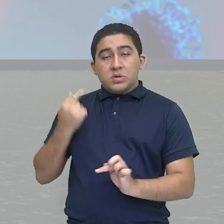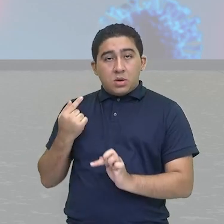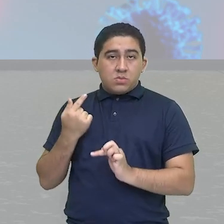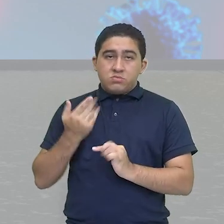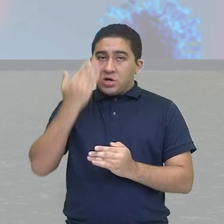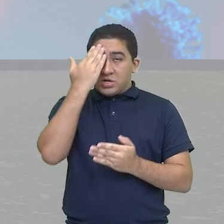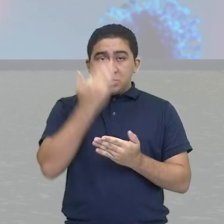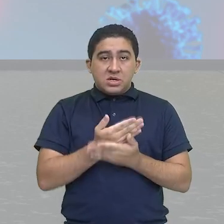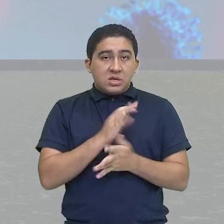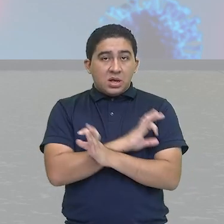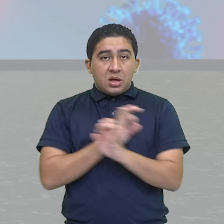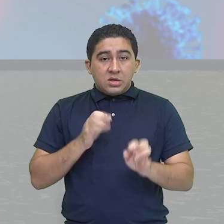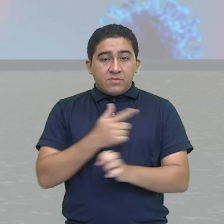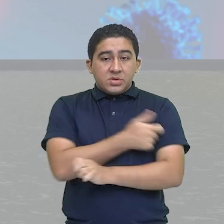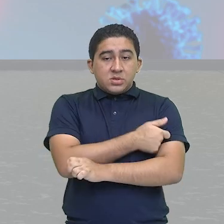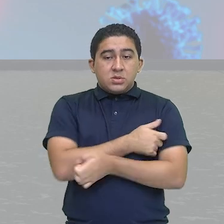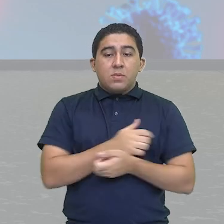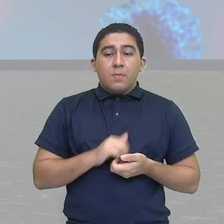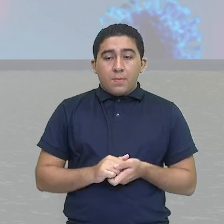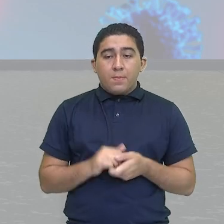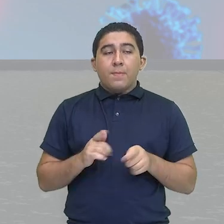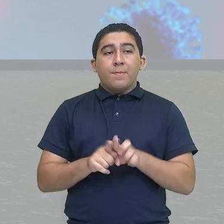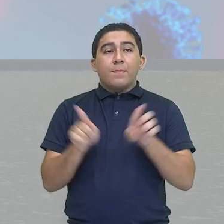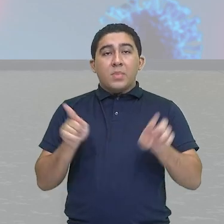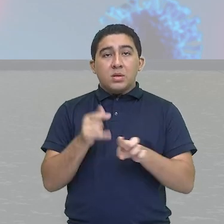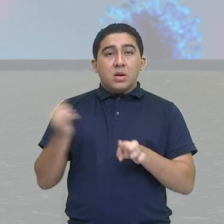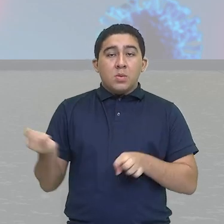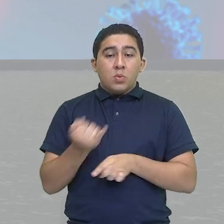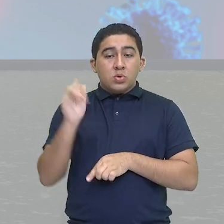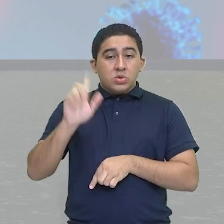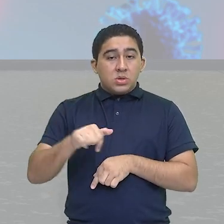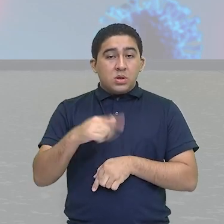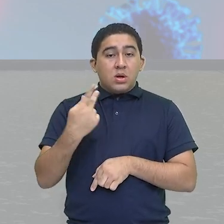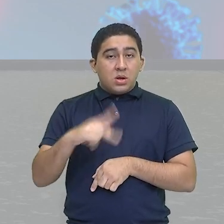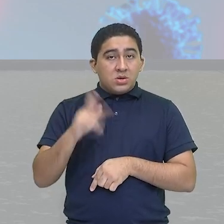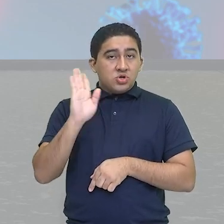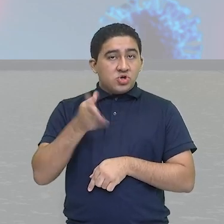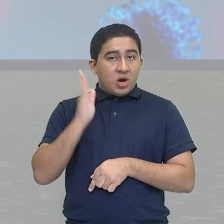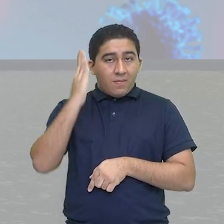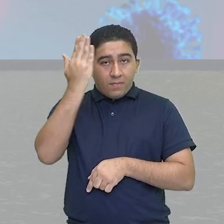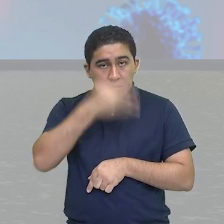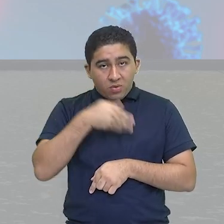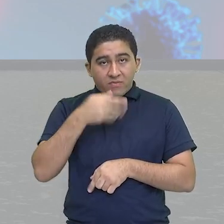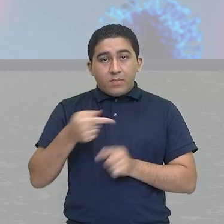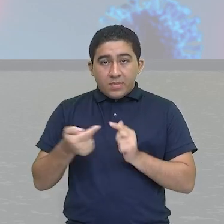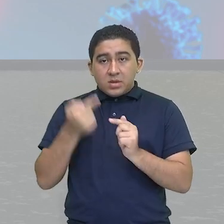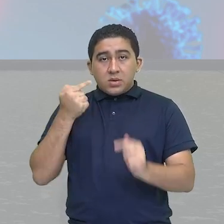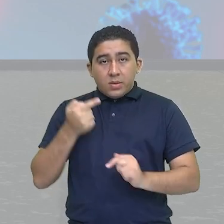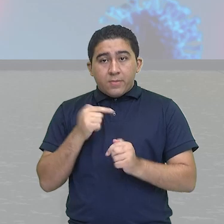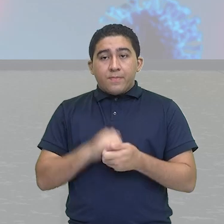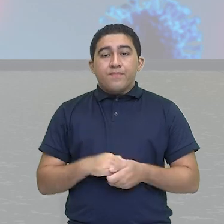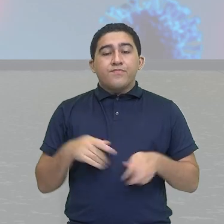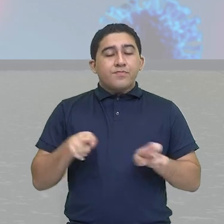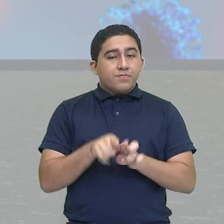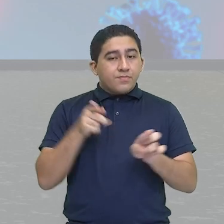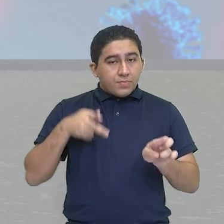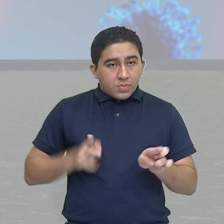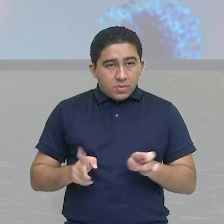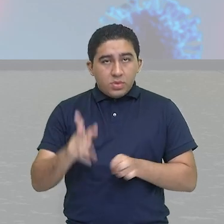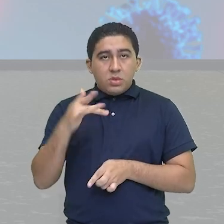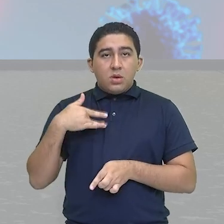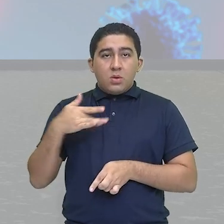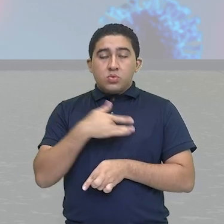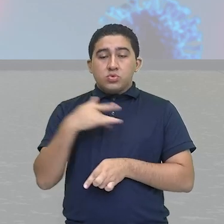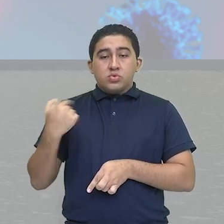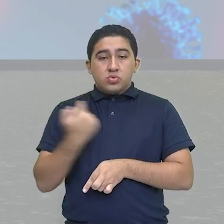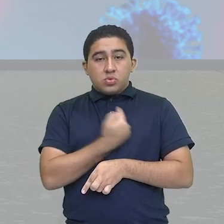acreditar nessa vacina. Mas a grande importância da vacina já foi comprovada em manter a nossa saúde,